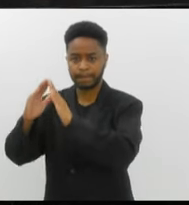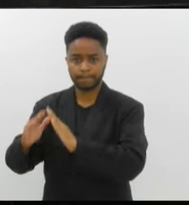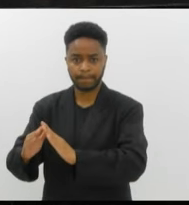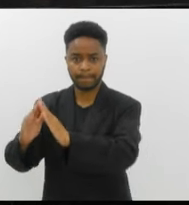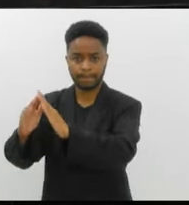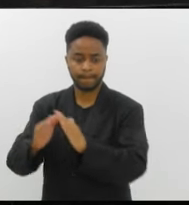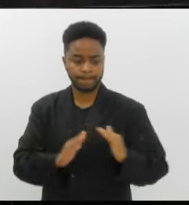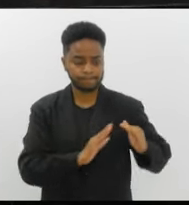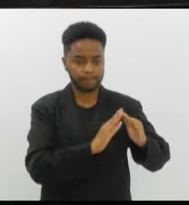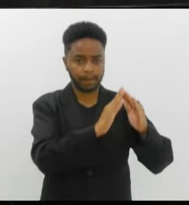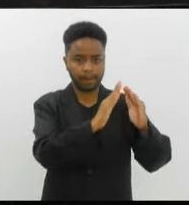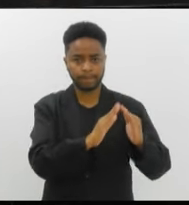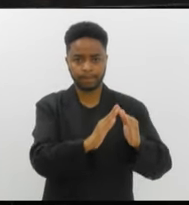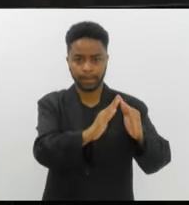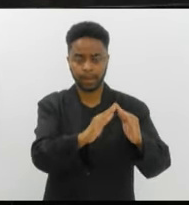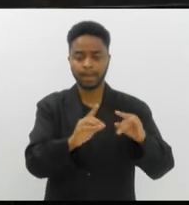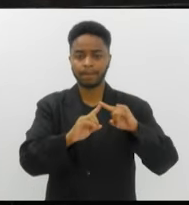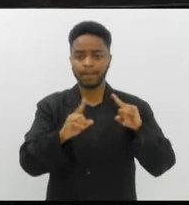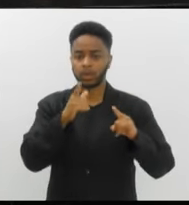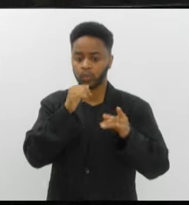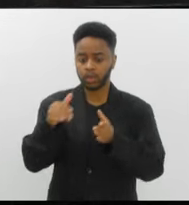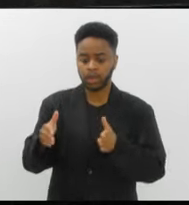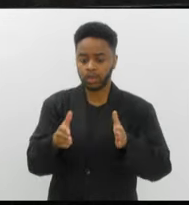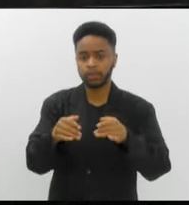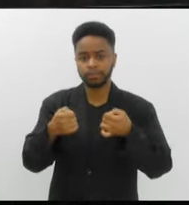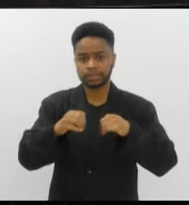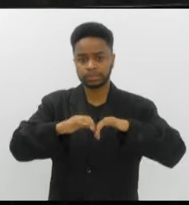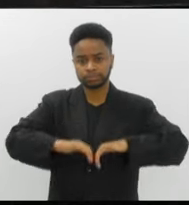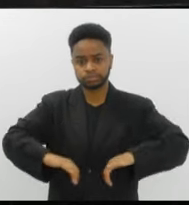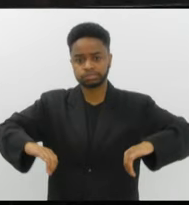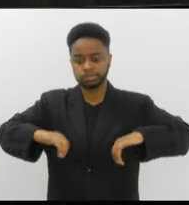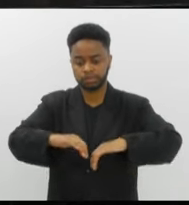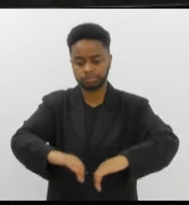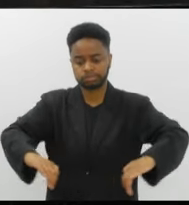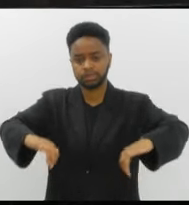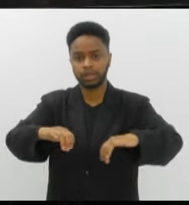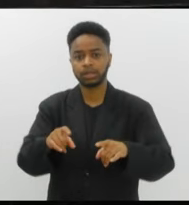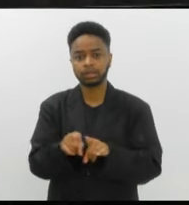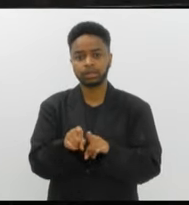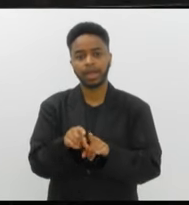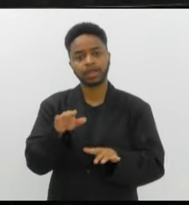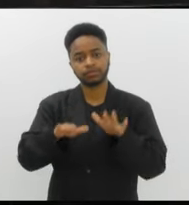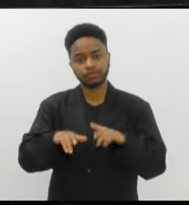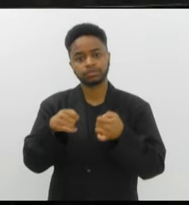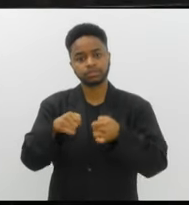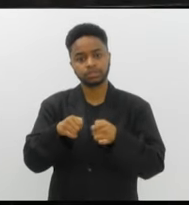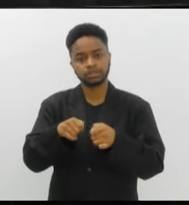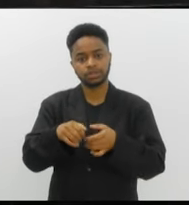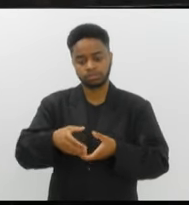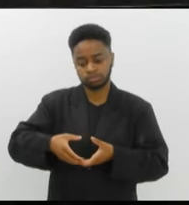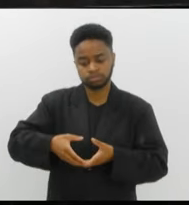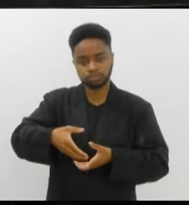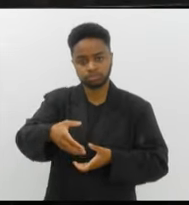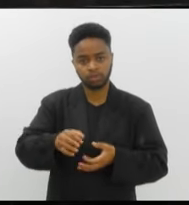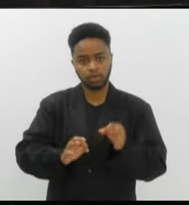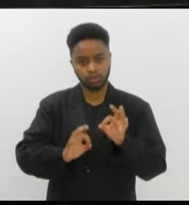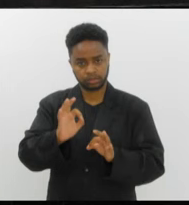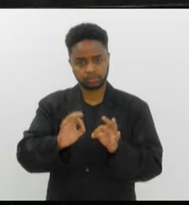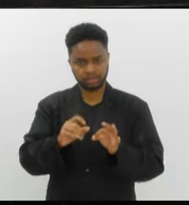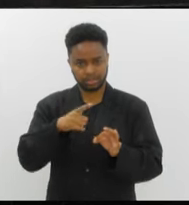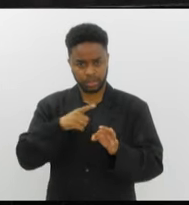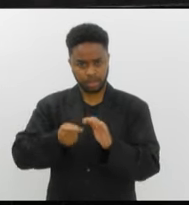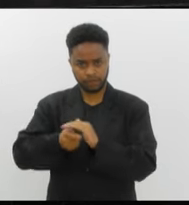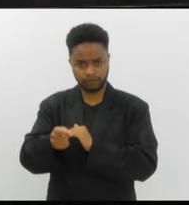rios precisando de dragagem, muitas vezes também de canalizações, será que esses investimentos estão